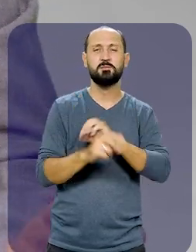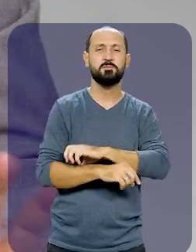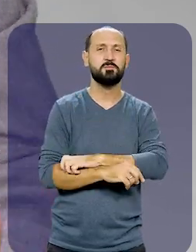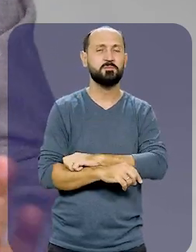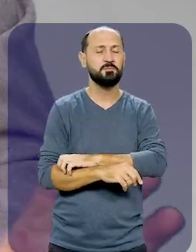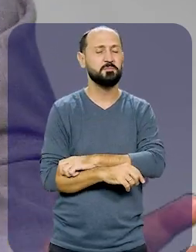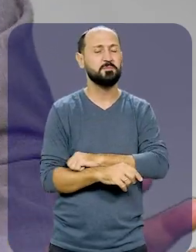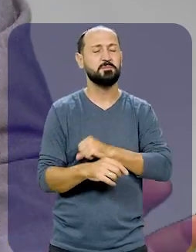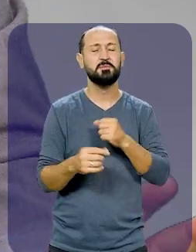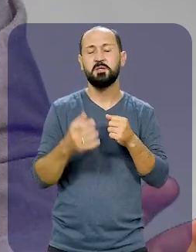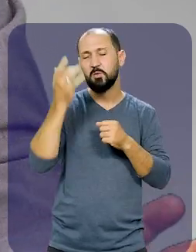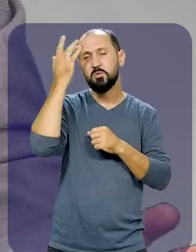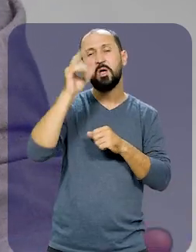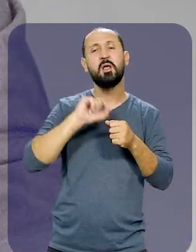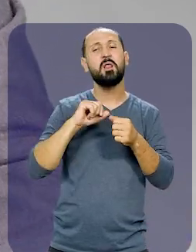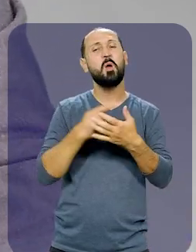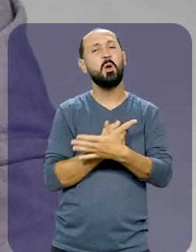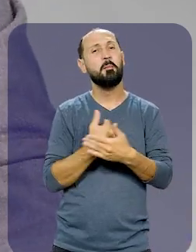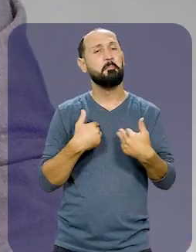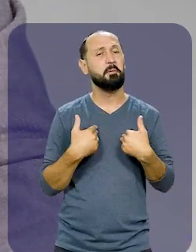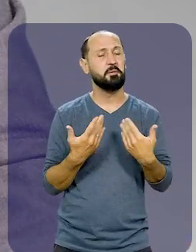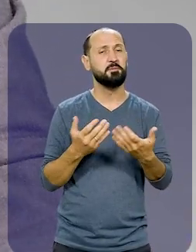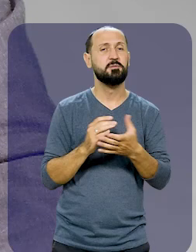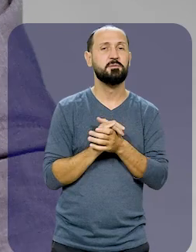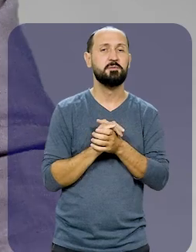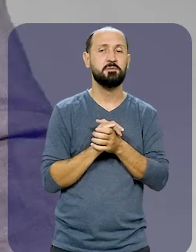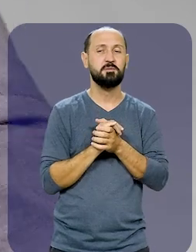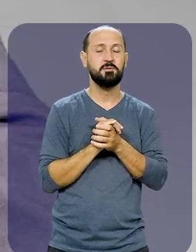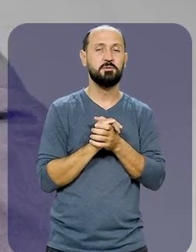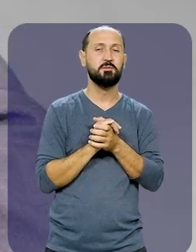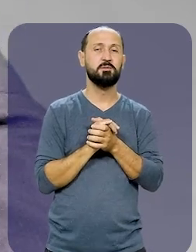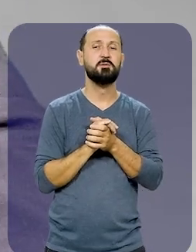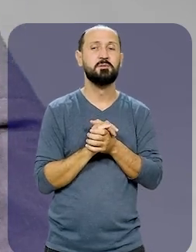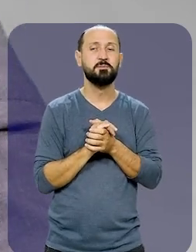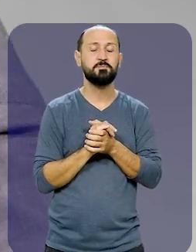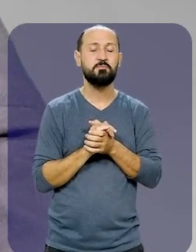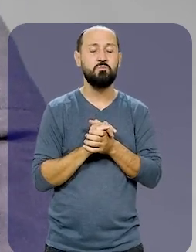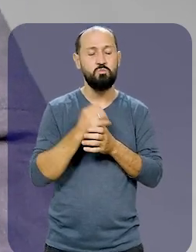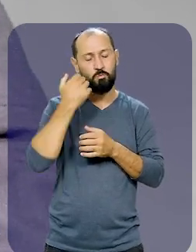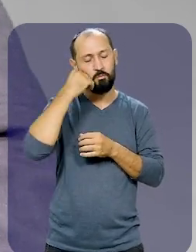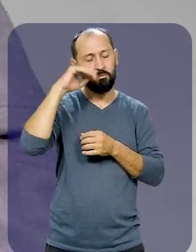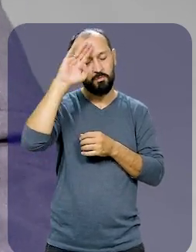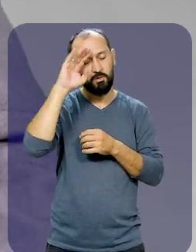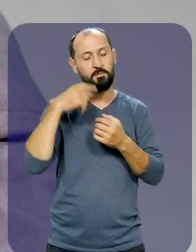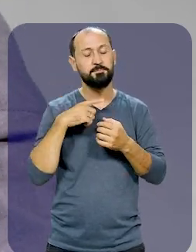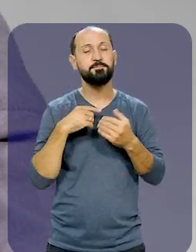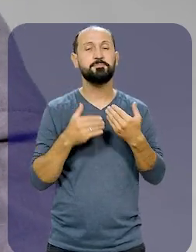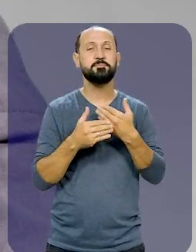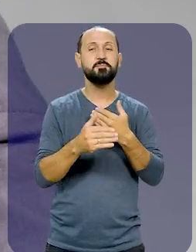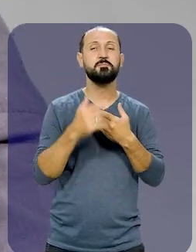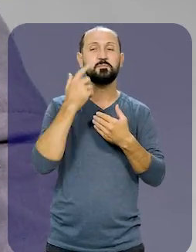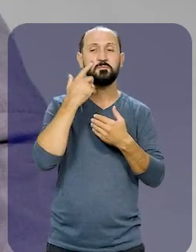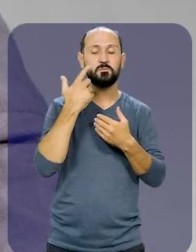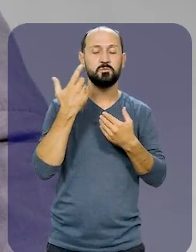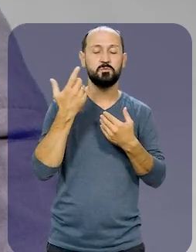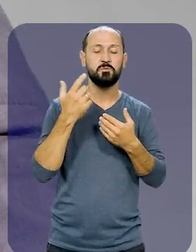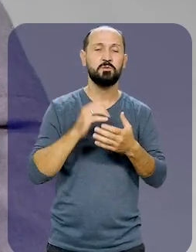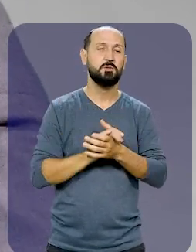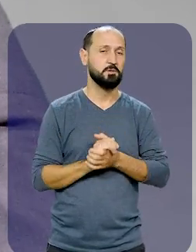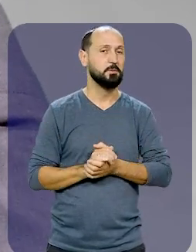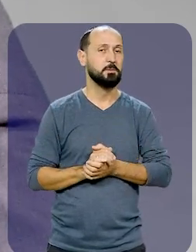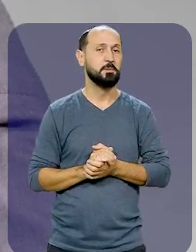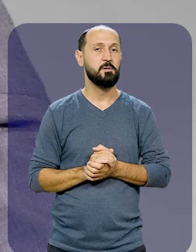não sou mais a mesma, não sei o que está acontecendo. Então, esses são os sintomas da síndrome pós-Covid.